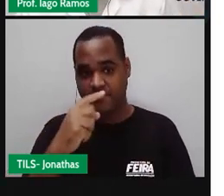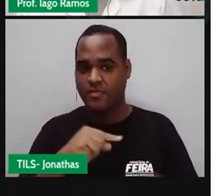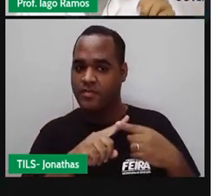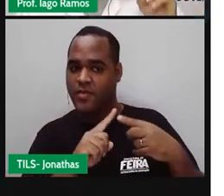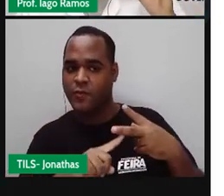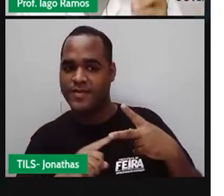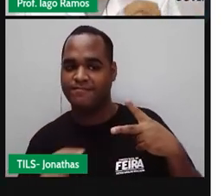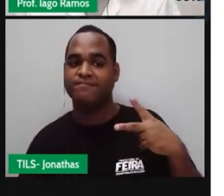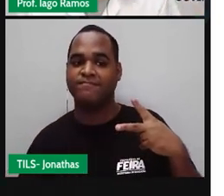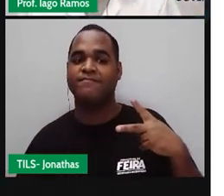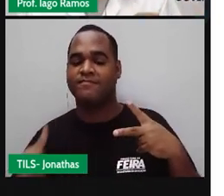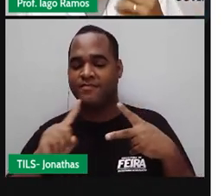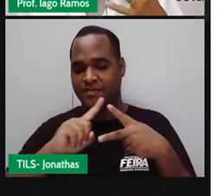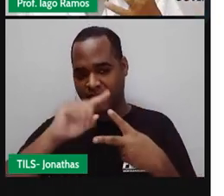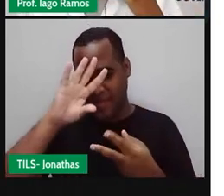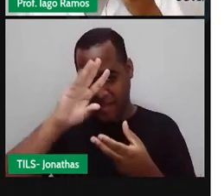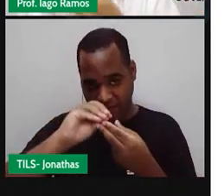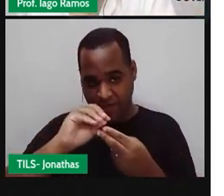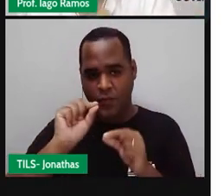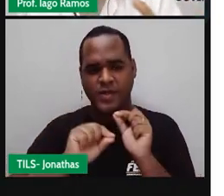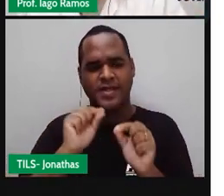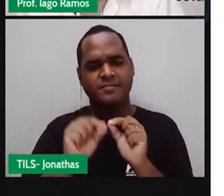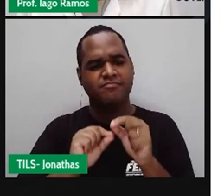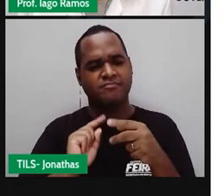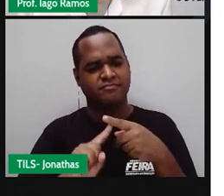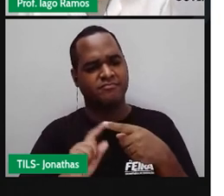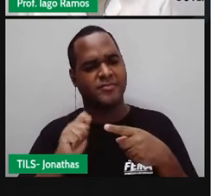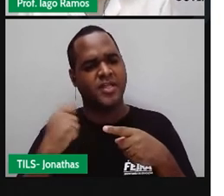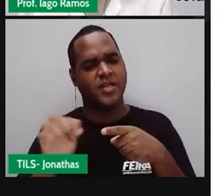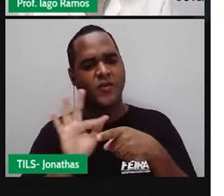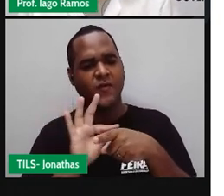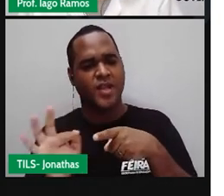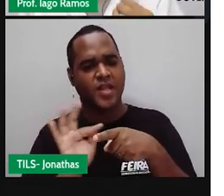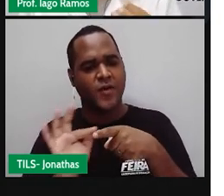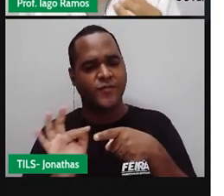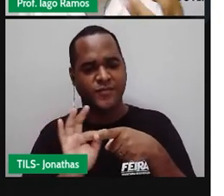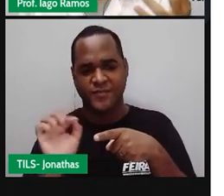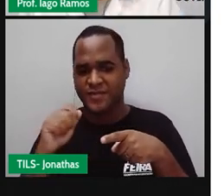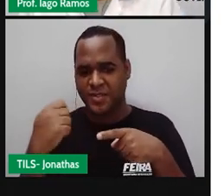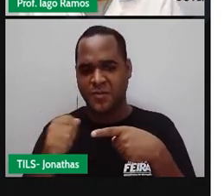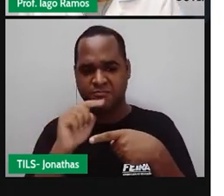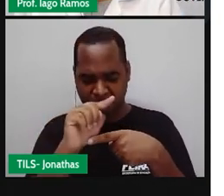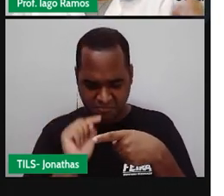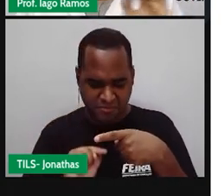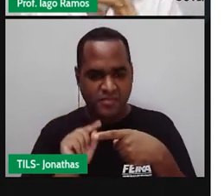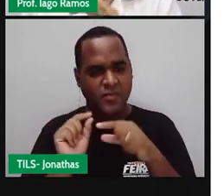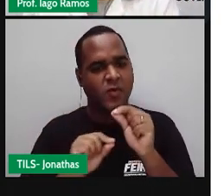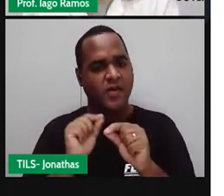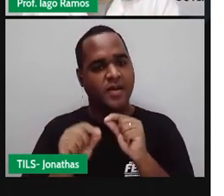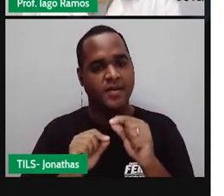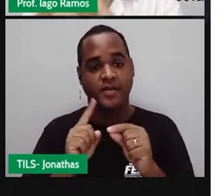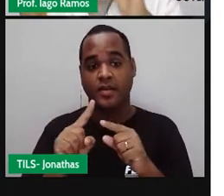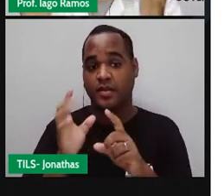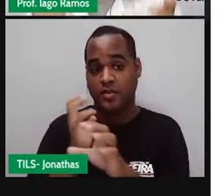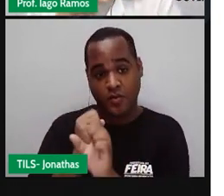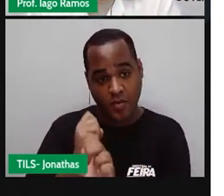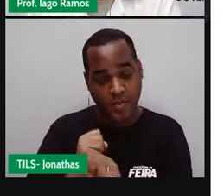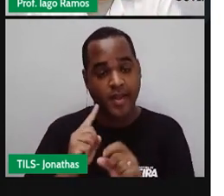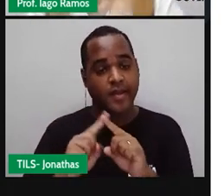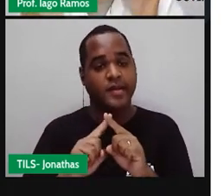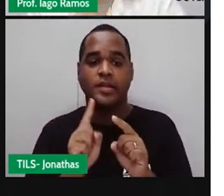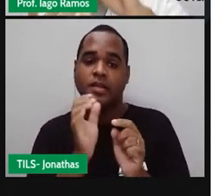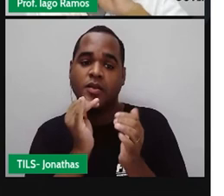coisinhas primeiro compreender o que é o que são frações equivalentes né O que são frações equivalentes frações